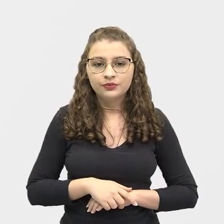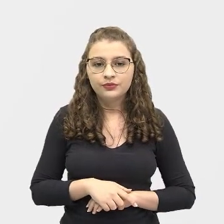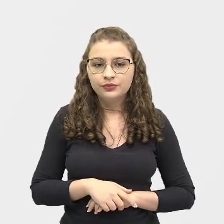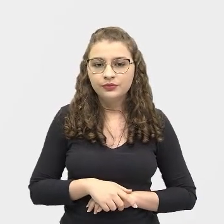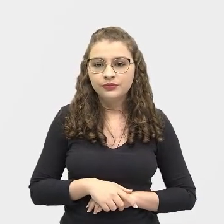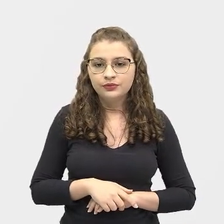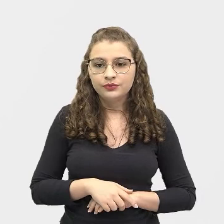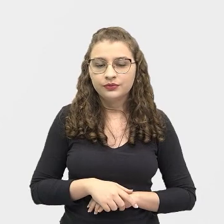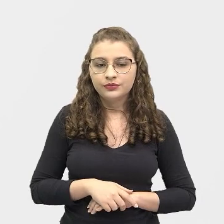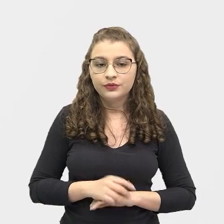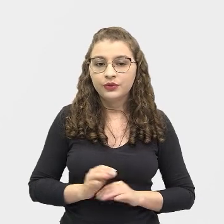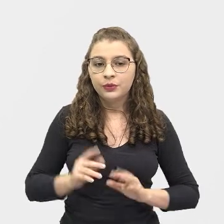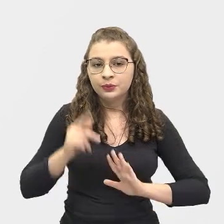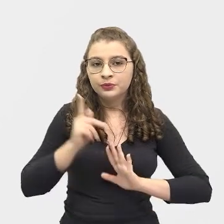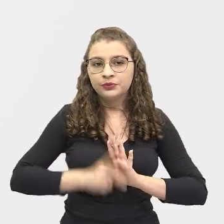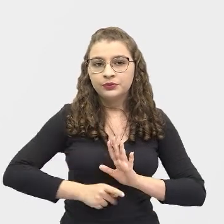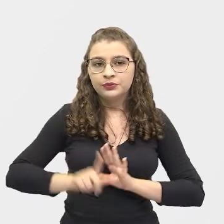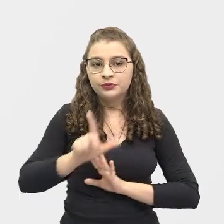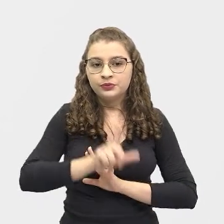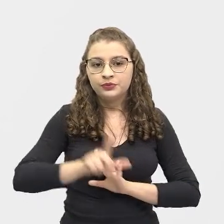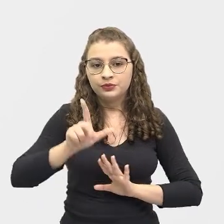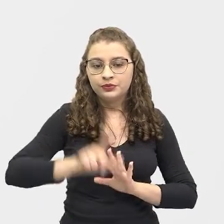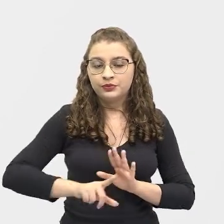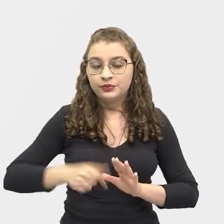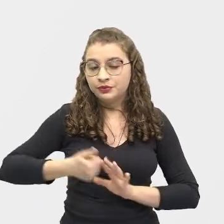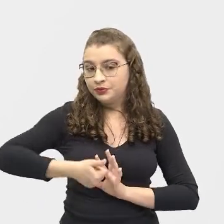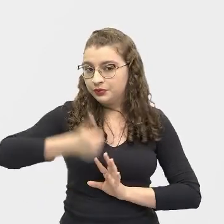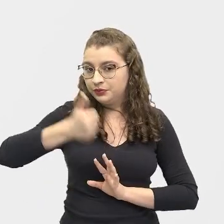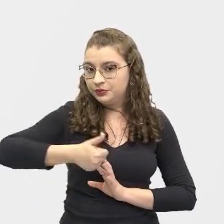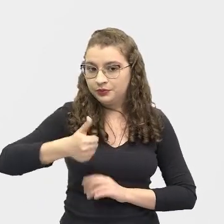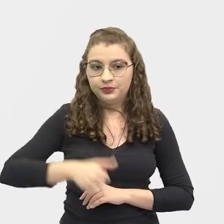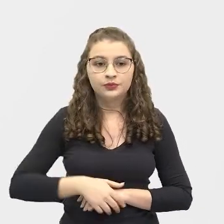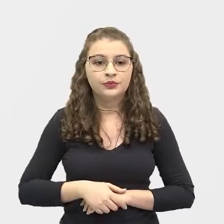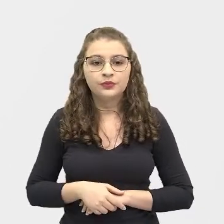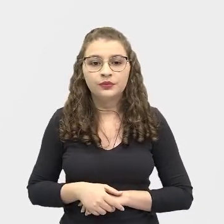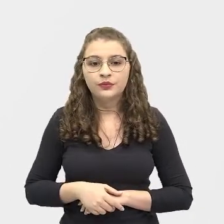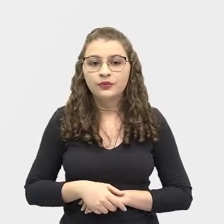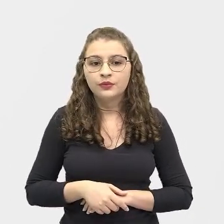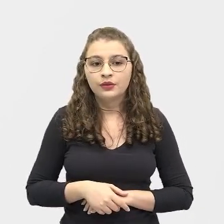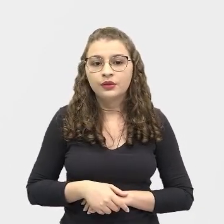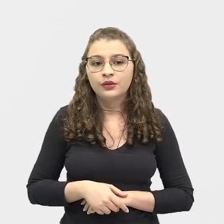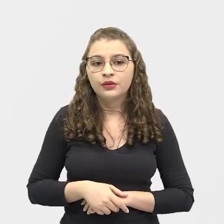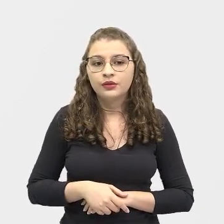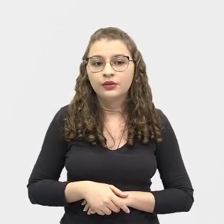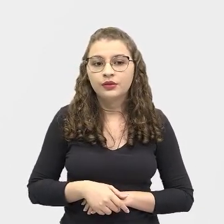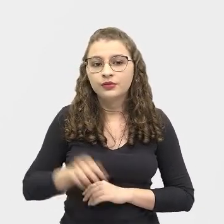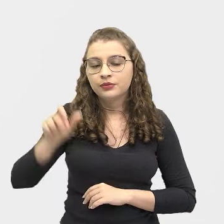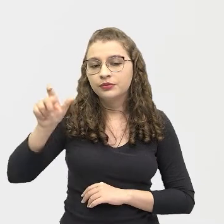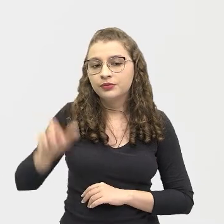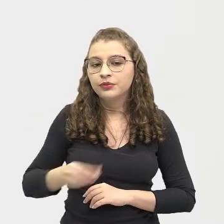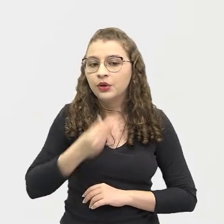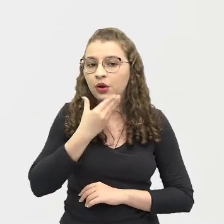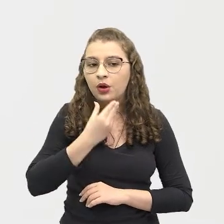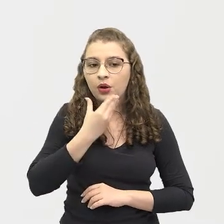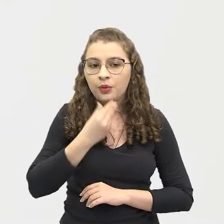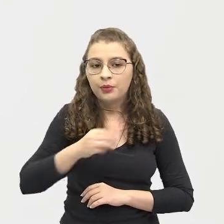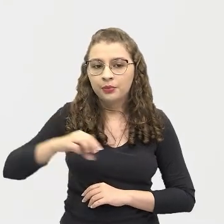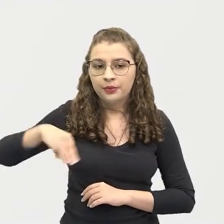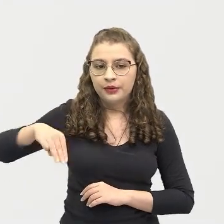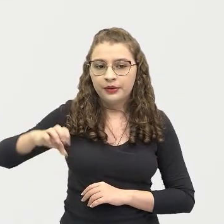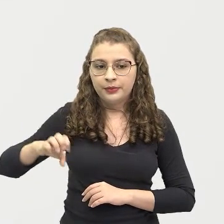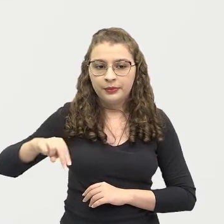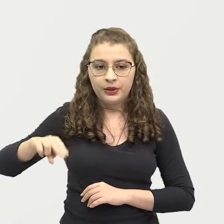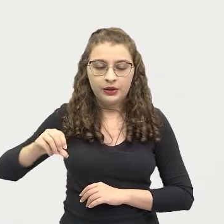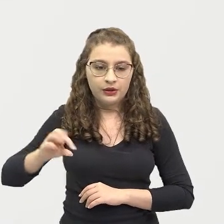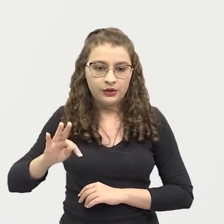Muito bem. Então, o projeto literário ali da primeira geração modernista, temos aí o Menotti Del